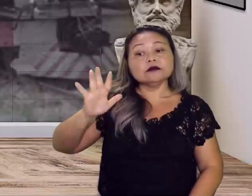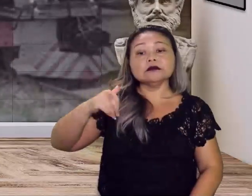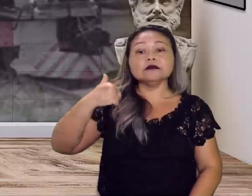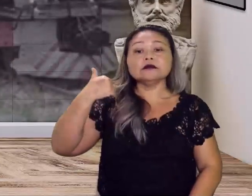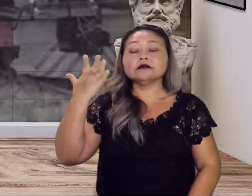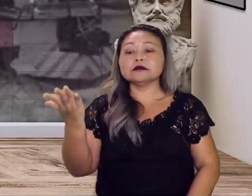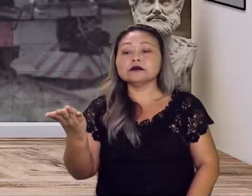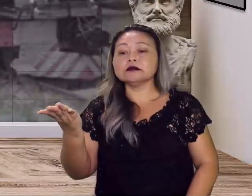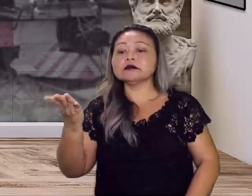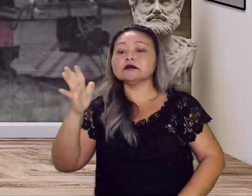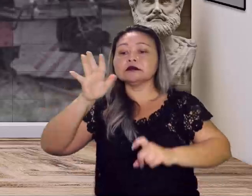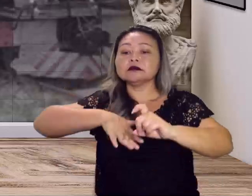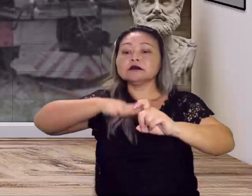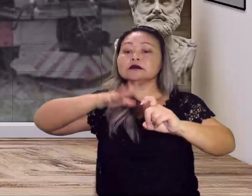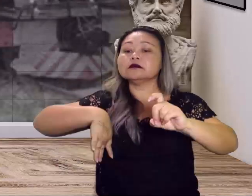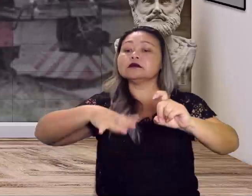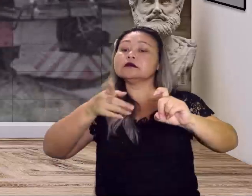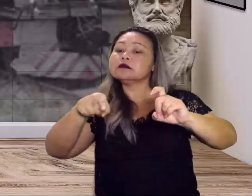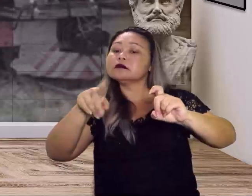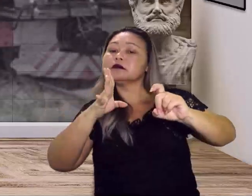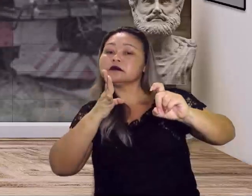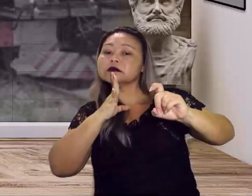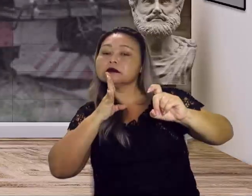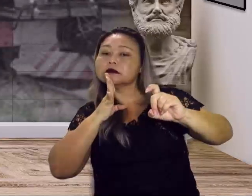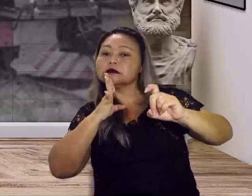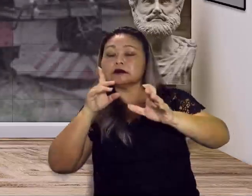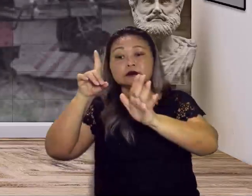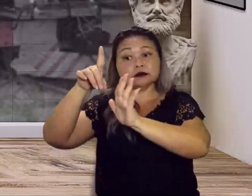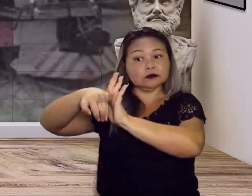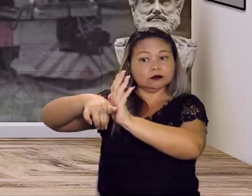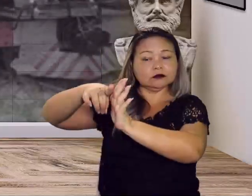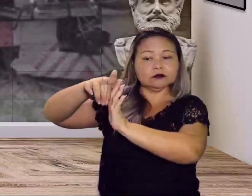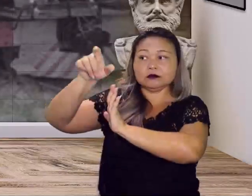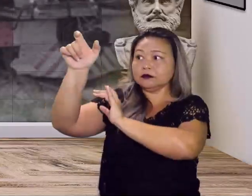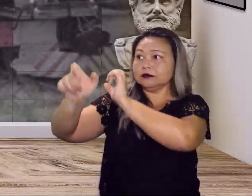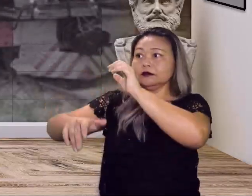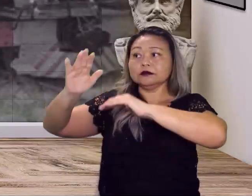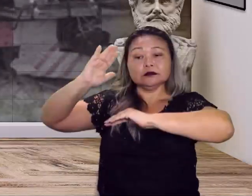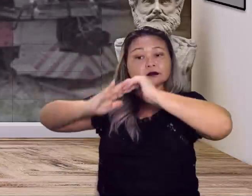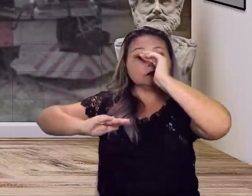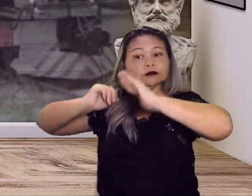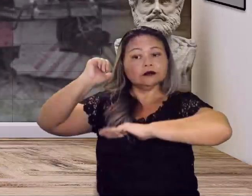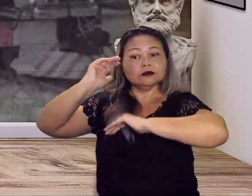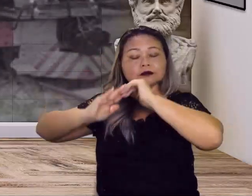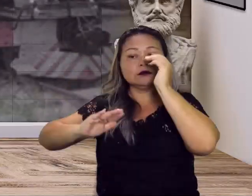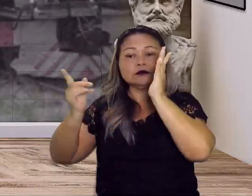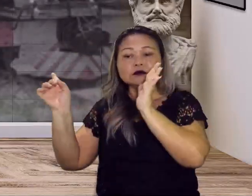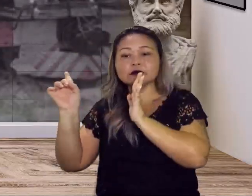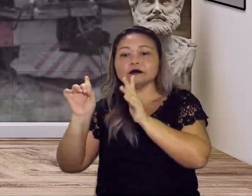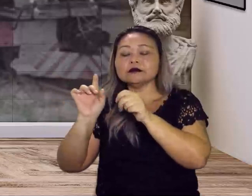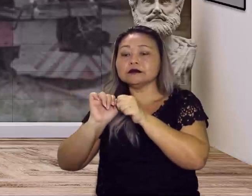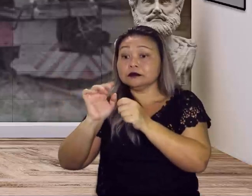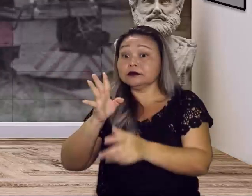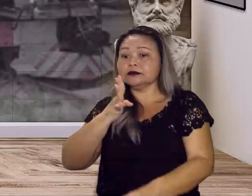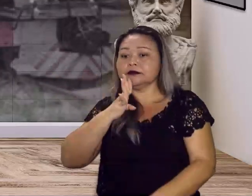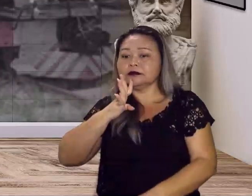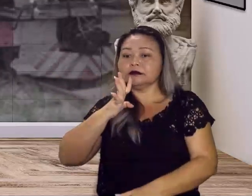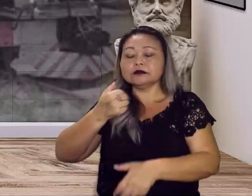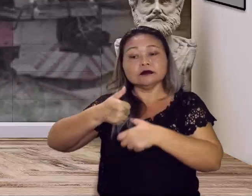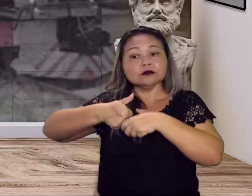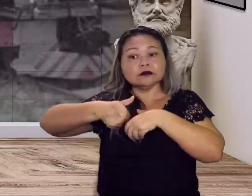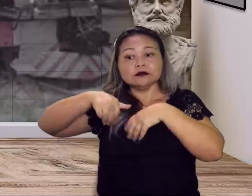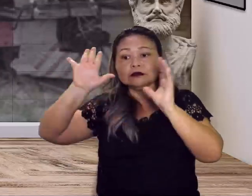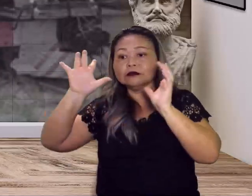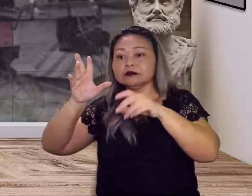Qual o mito que você conhece? Será que os ferroviários aqui, quando trabalharam, eles conheciam muito, né, sobre os